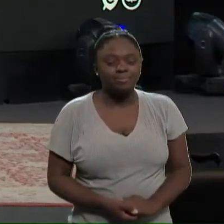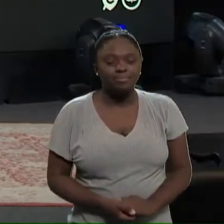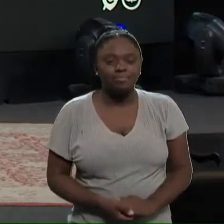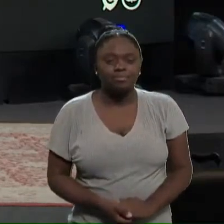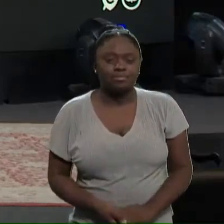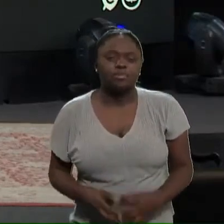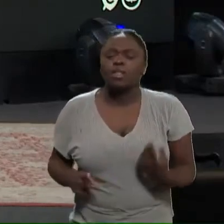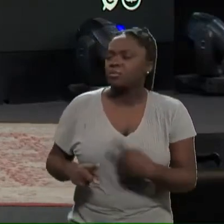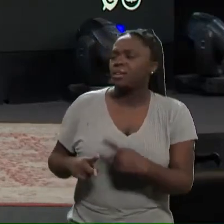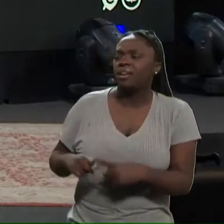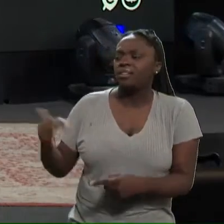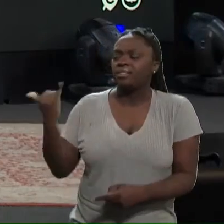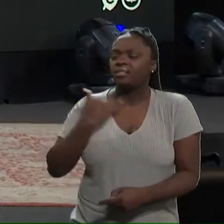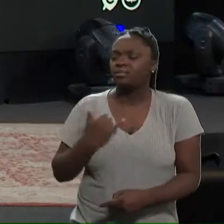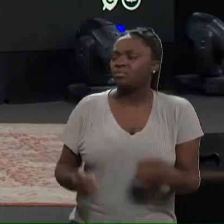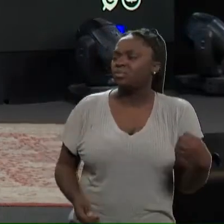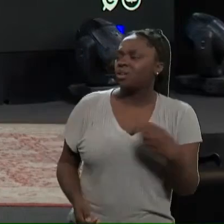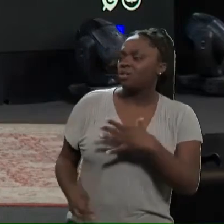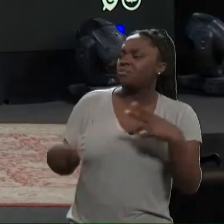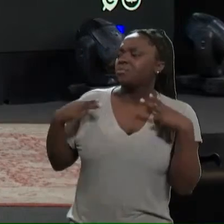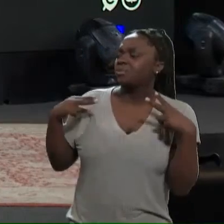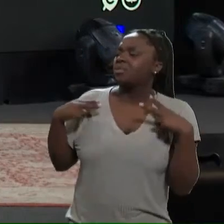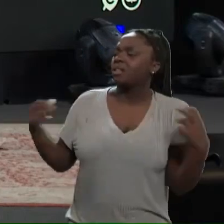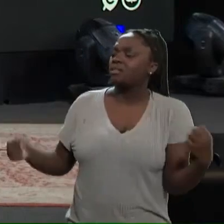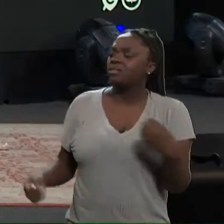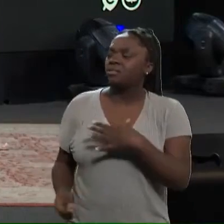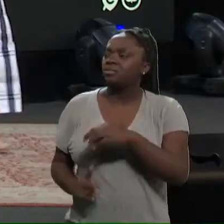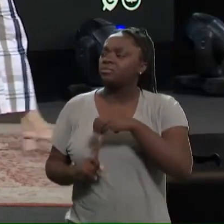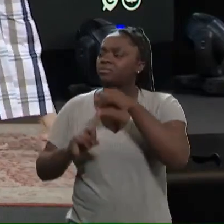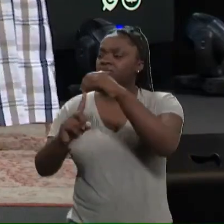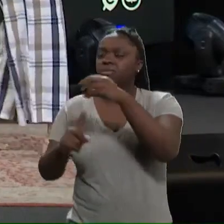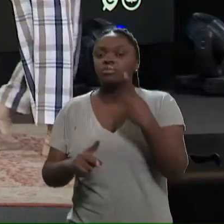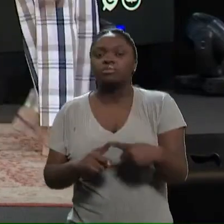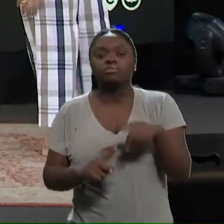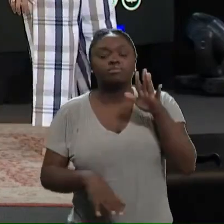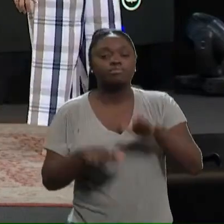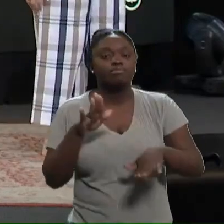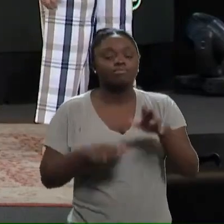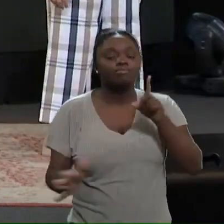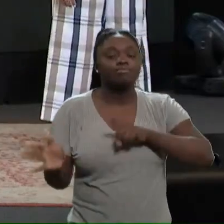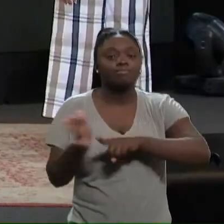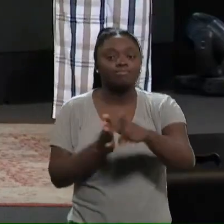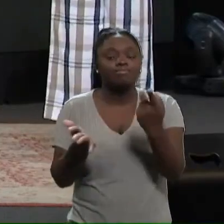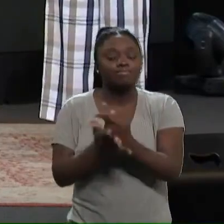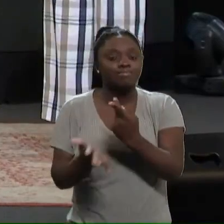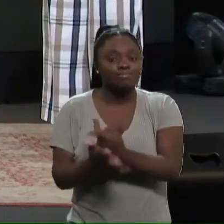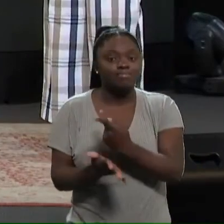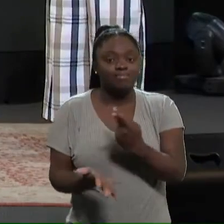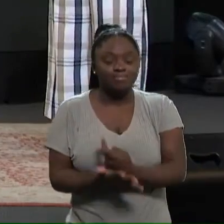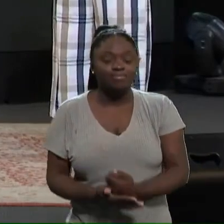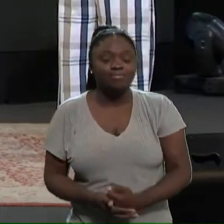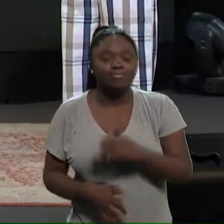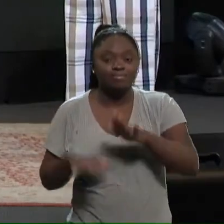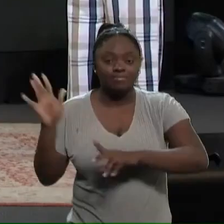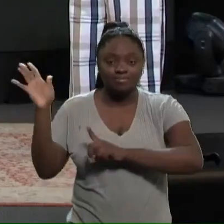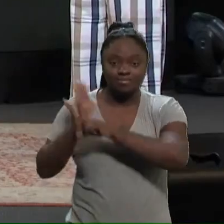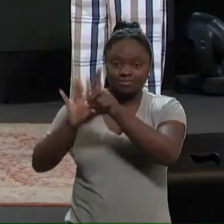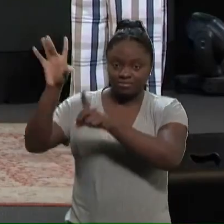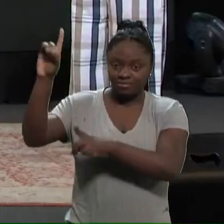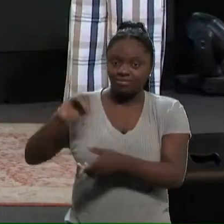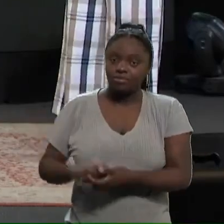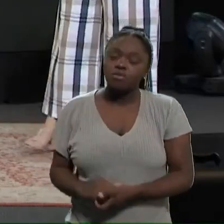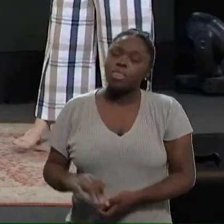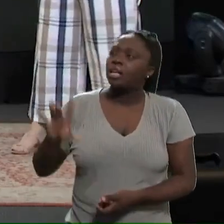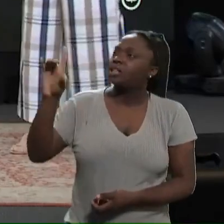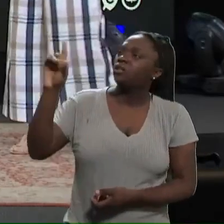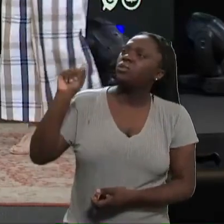Oh, por que que você está dizendo que o novo é singular? Porque às vezes nós erramos a pergunta. Nós perguntamos para Deus assim: Deus,